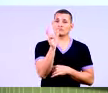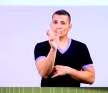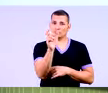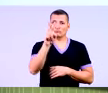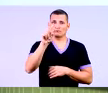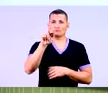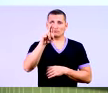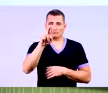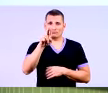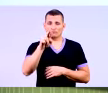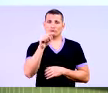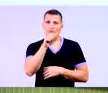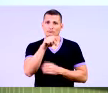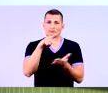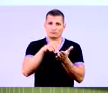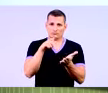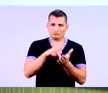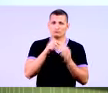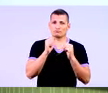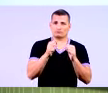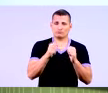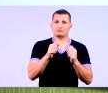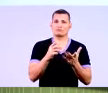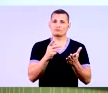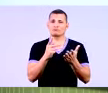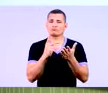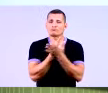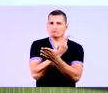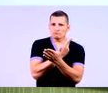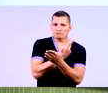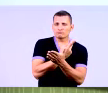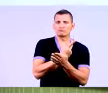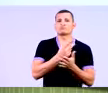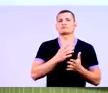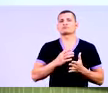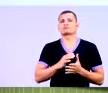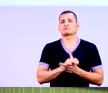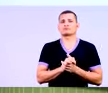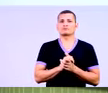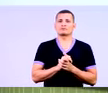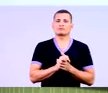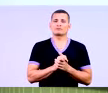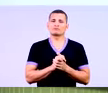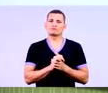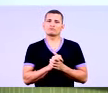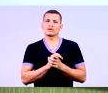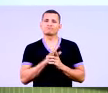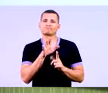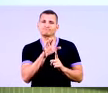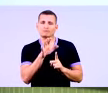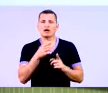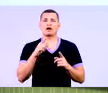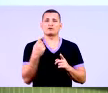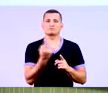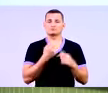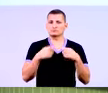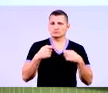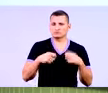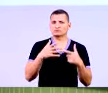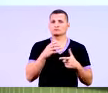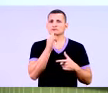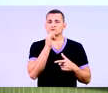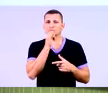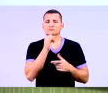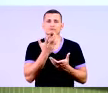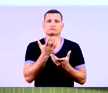verdade ela é pode sofrer aí as influências da nossa necessidade se eu queria uma variável